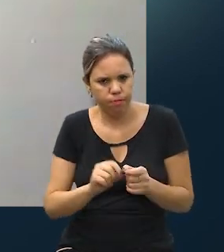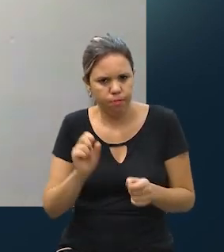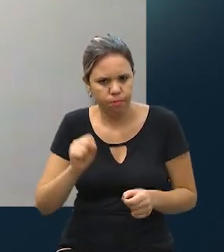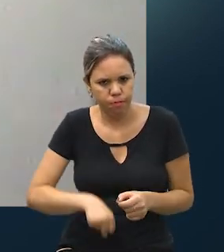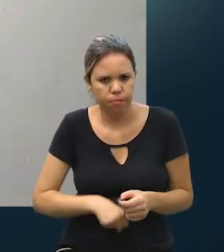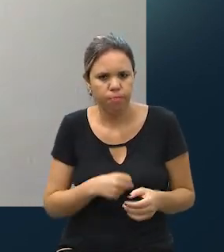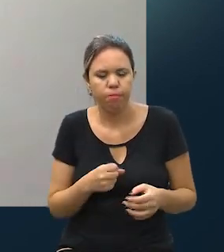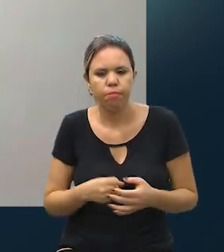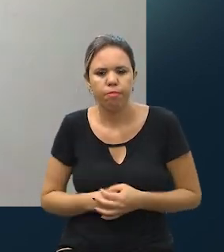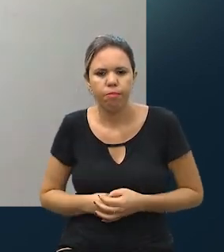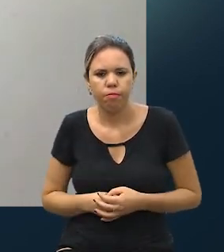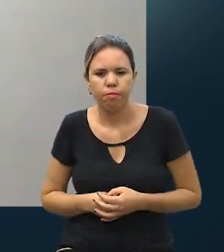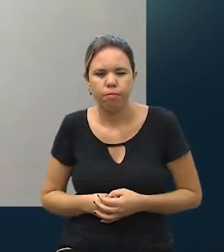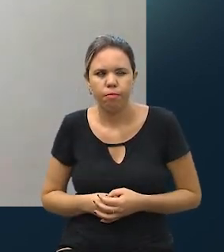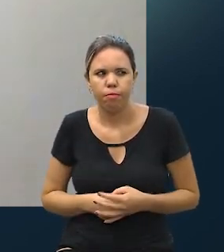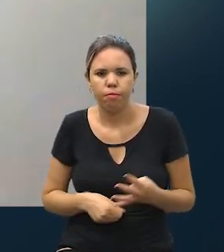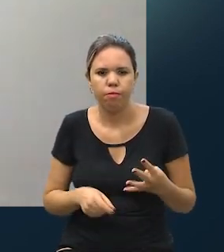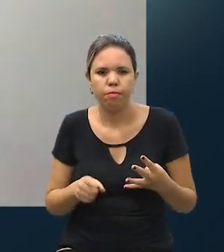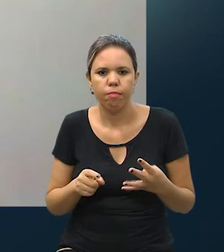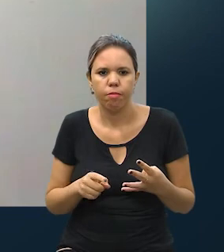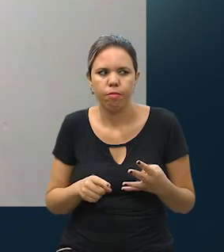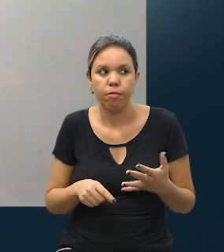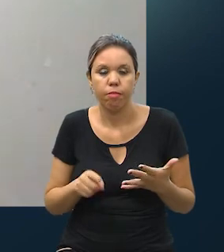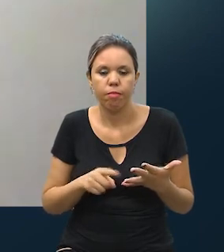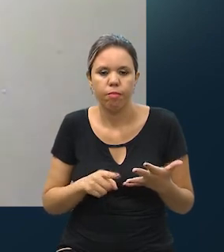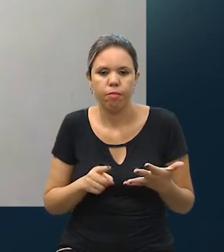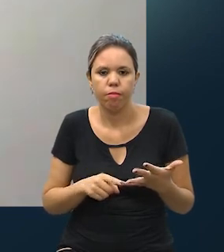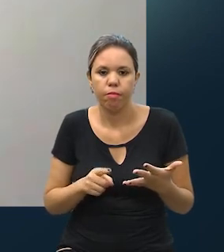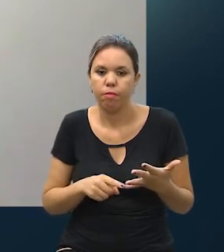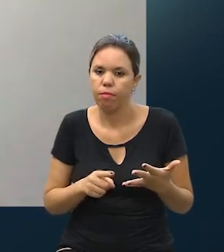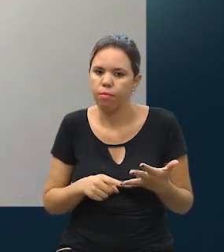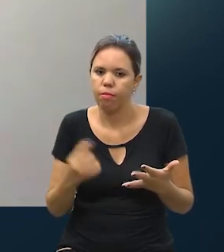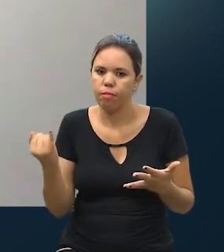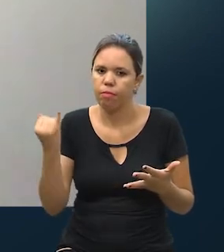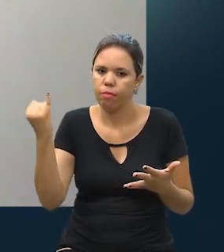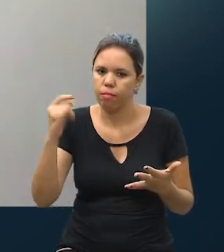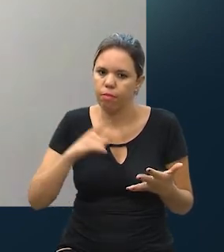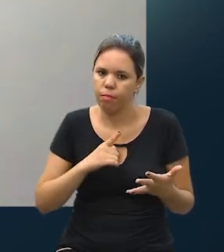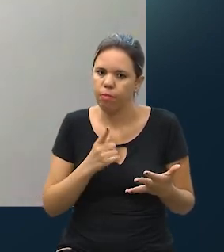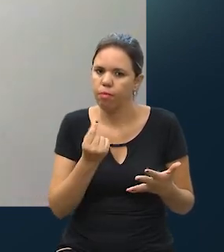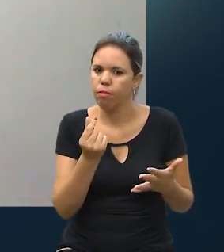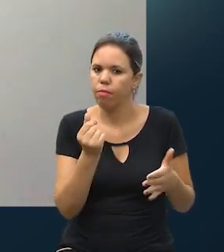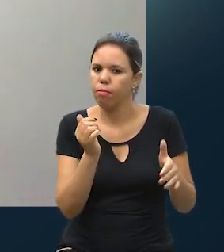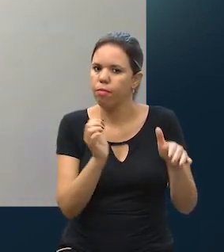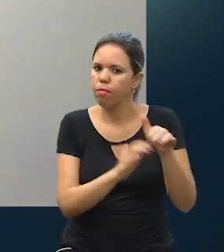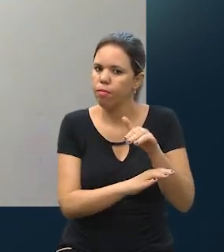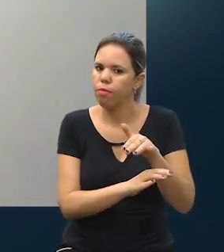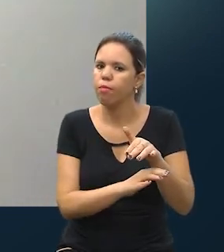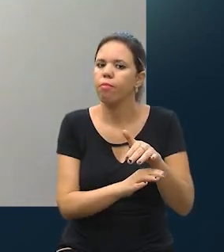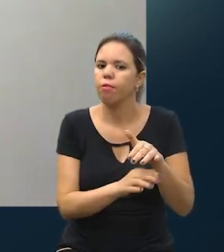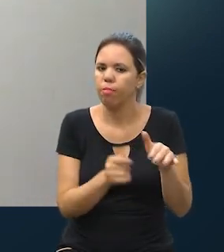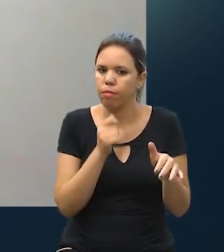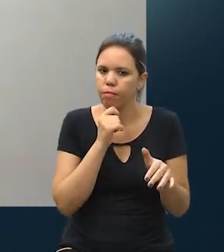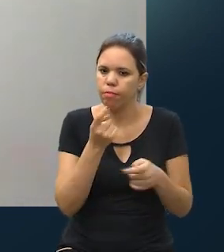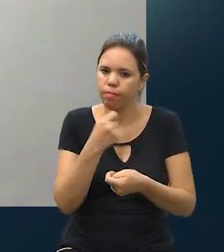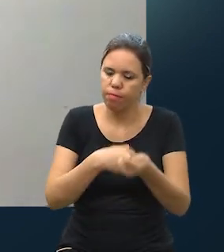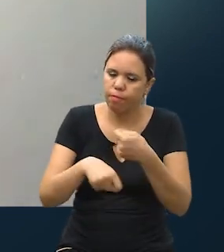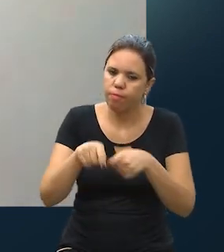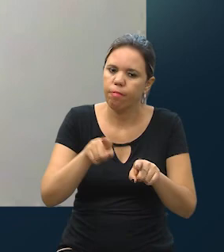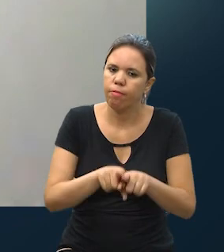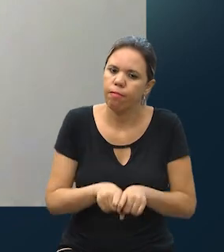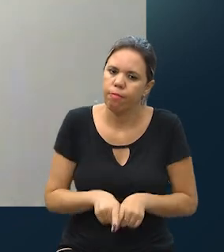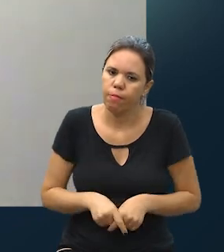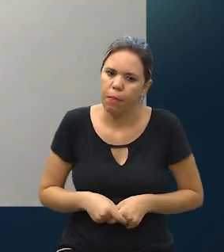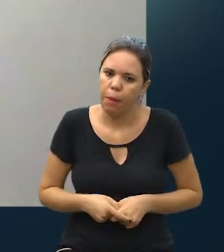E eu já falei 4. O quinto, é importante a gente ter uma reserva financeira, porque os